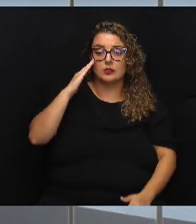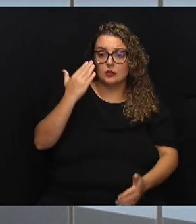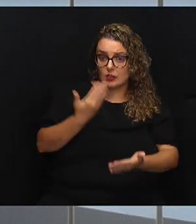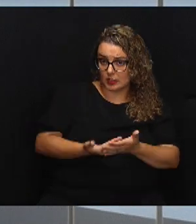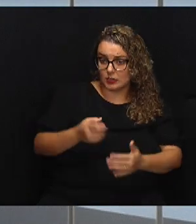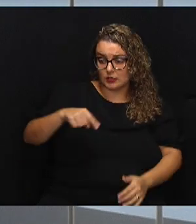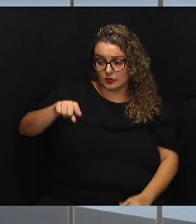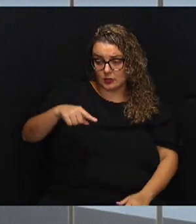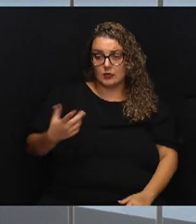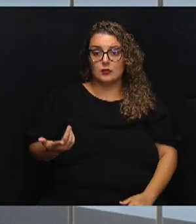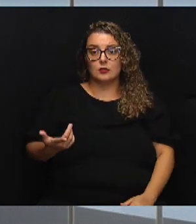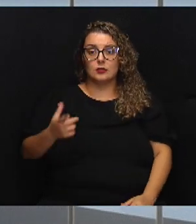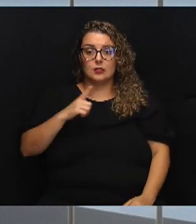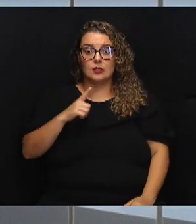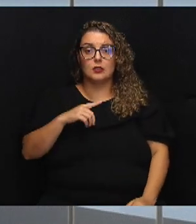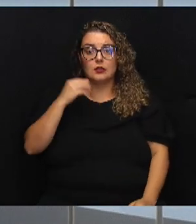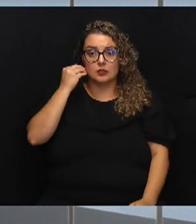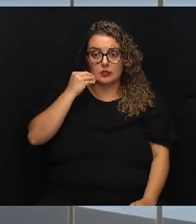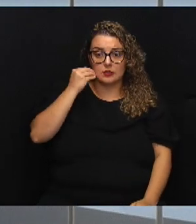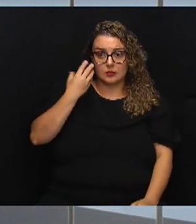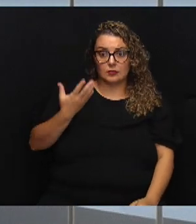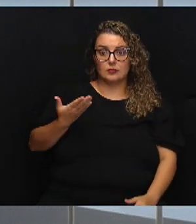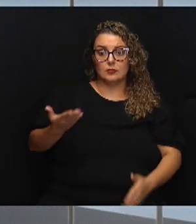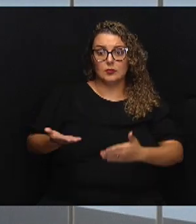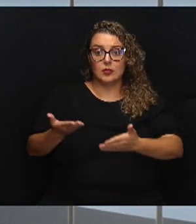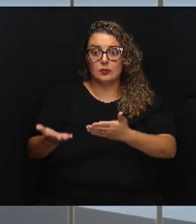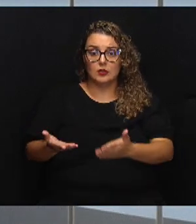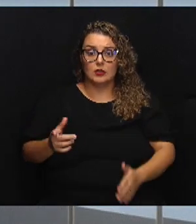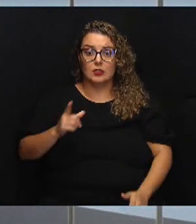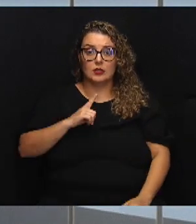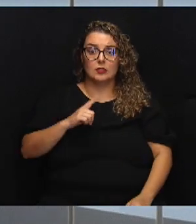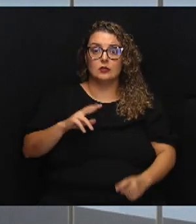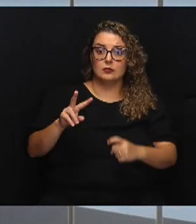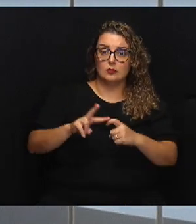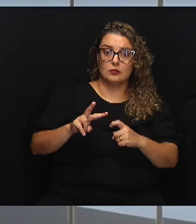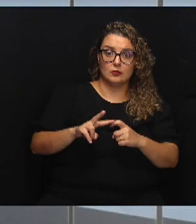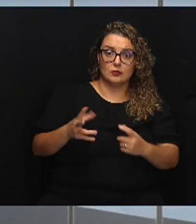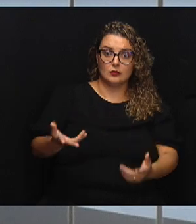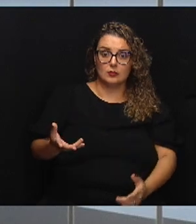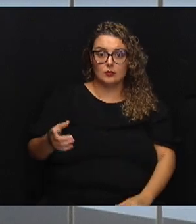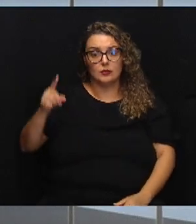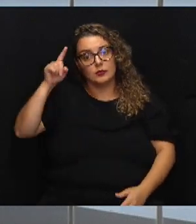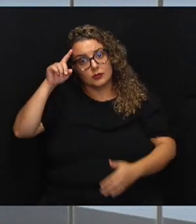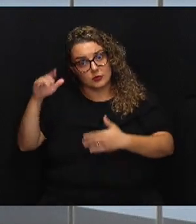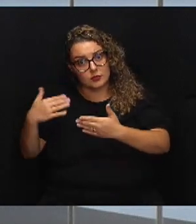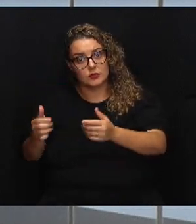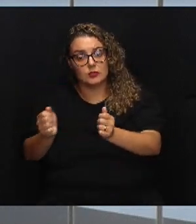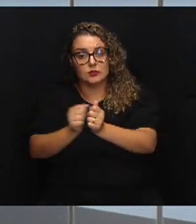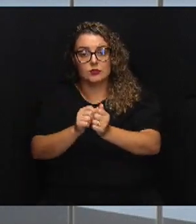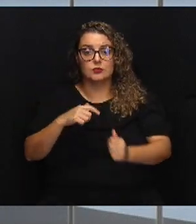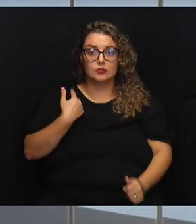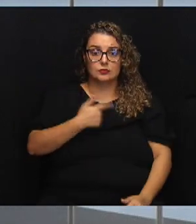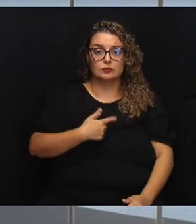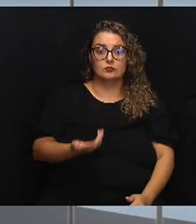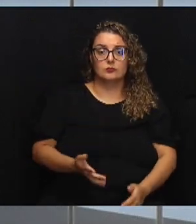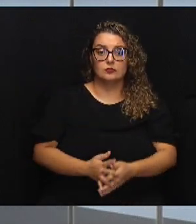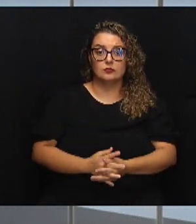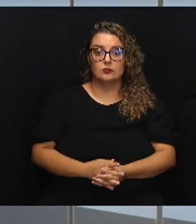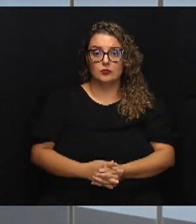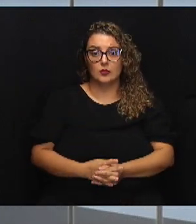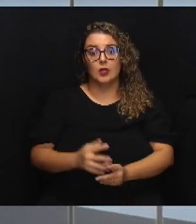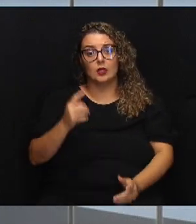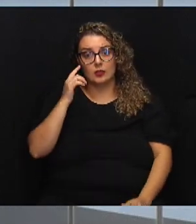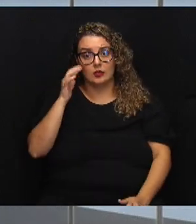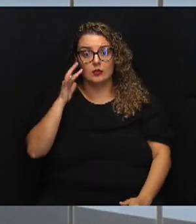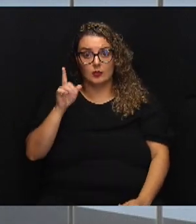ali, elas têm uma experiência para lidar com isso. A gente tem os veterinários que estão lá conosco e eu penso que